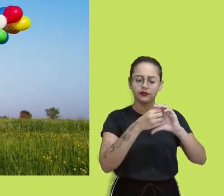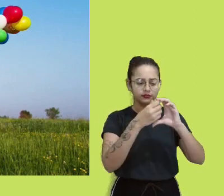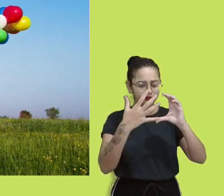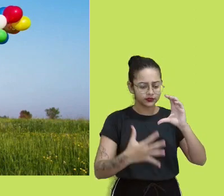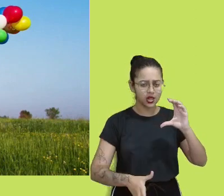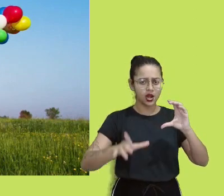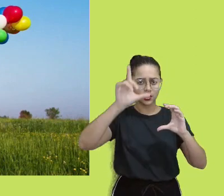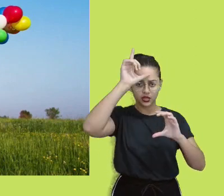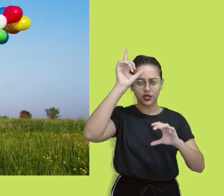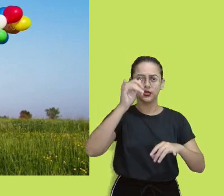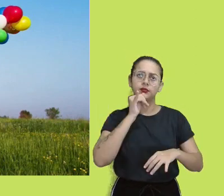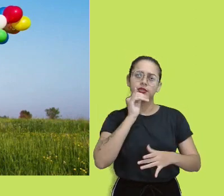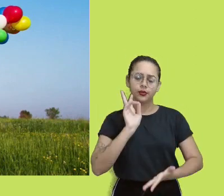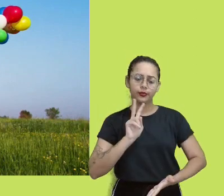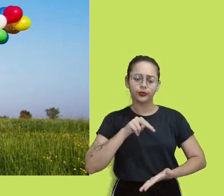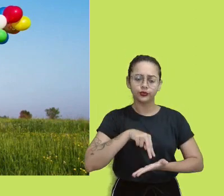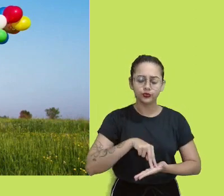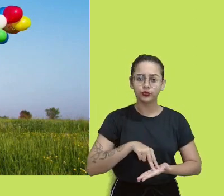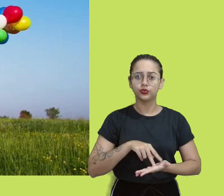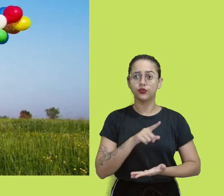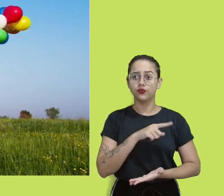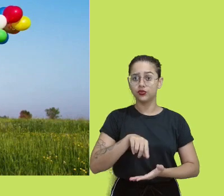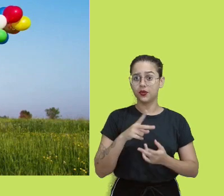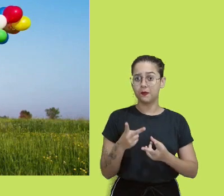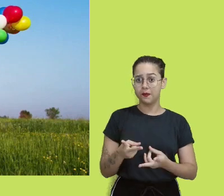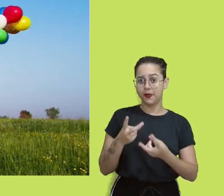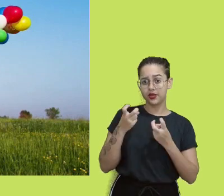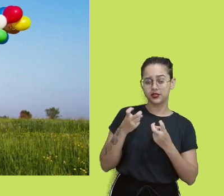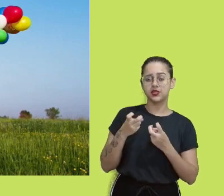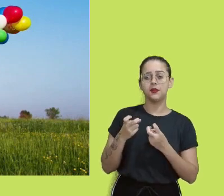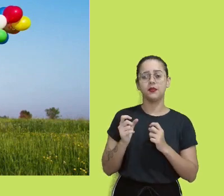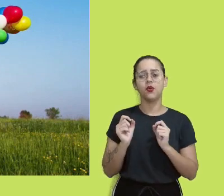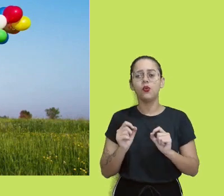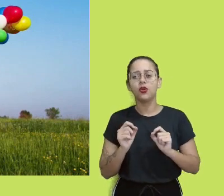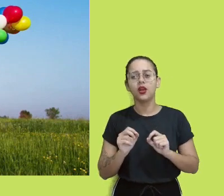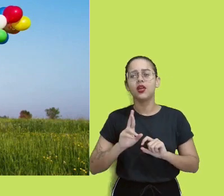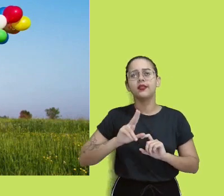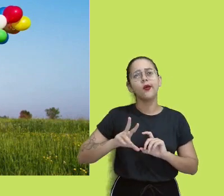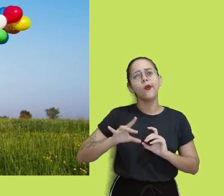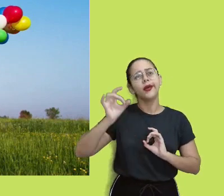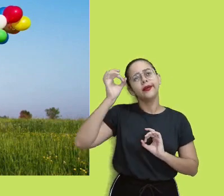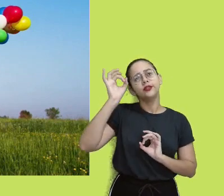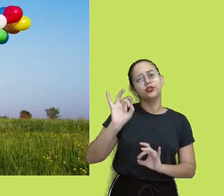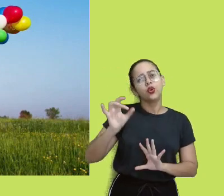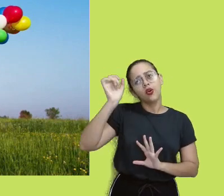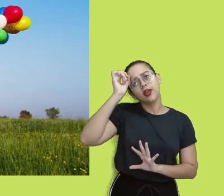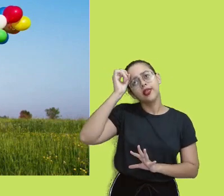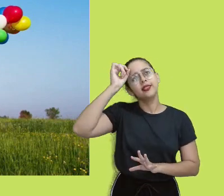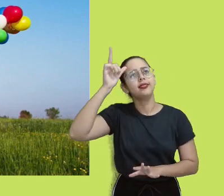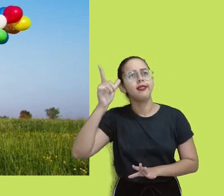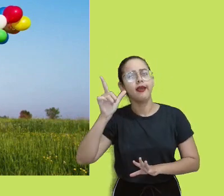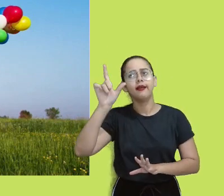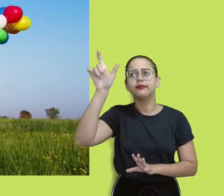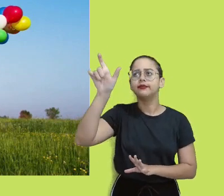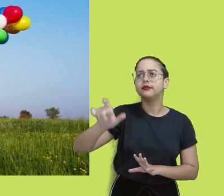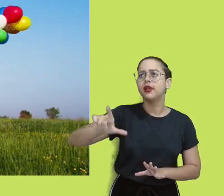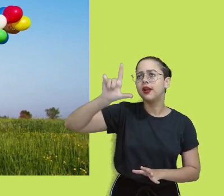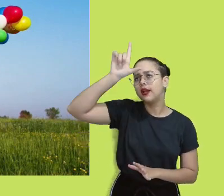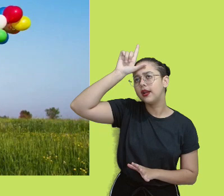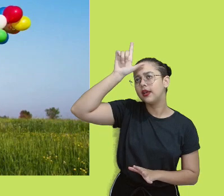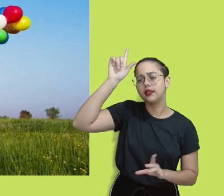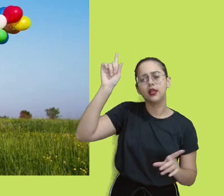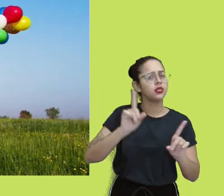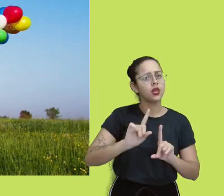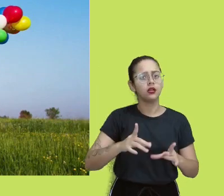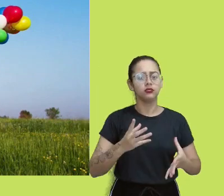Essas posturas, né? Vocês vão ver que não é só aquela ideia de líder que a gente está acostumado, né? A gente pode convocar